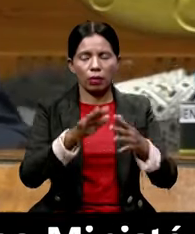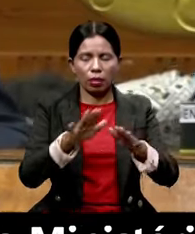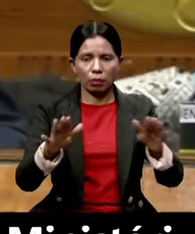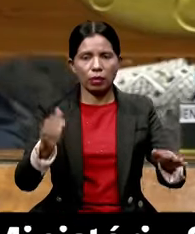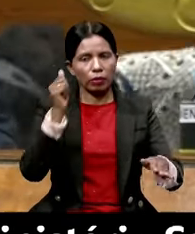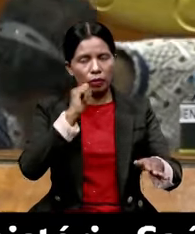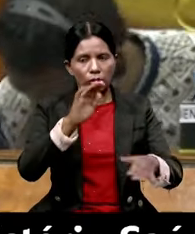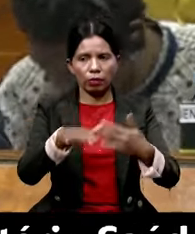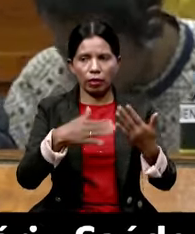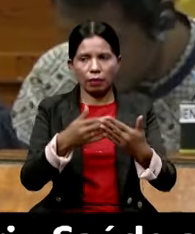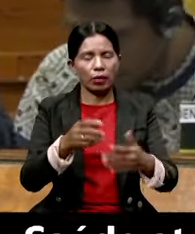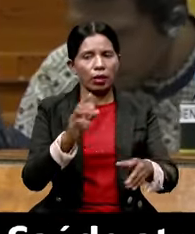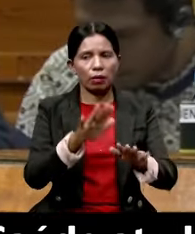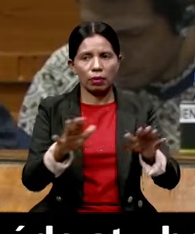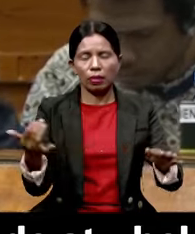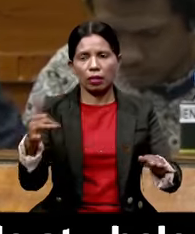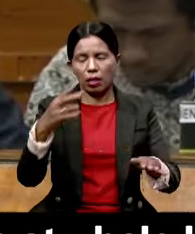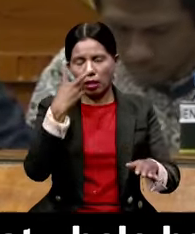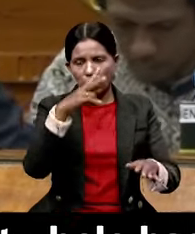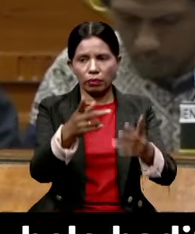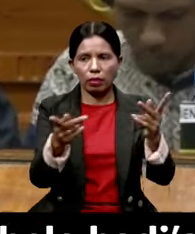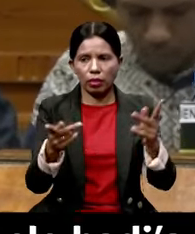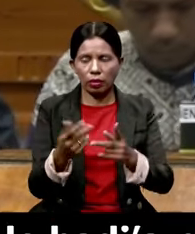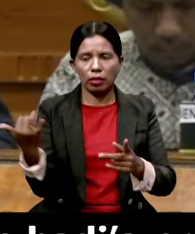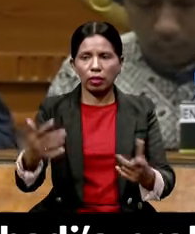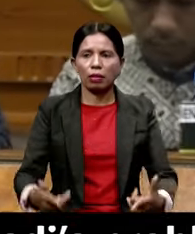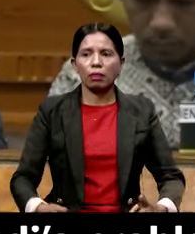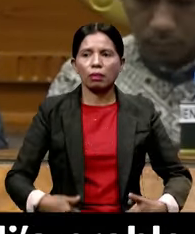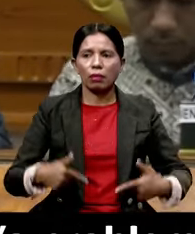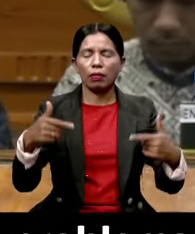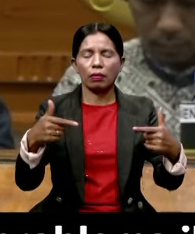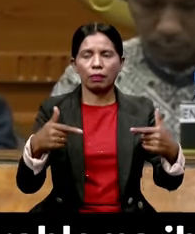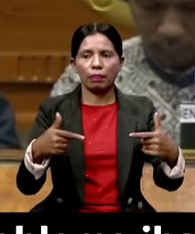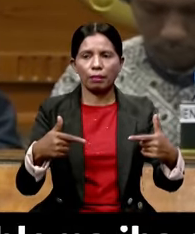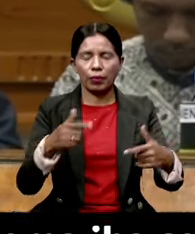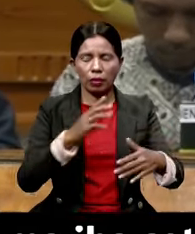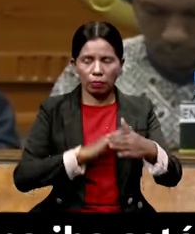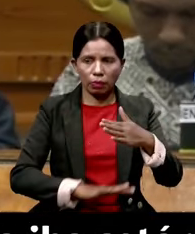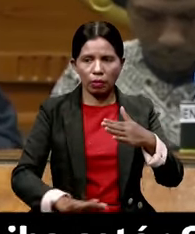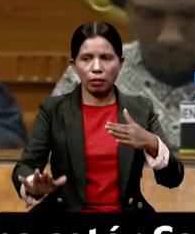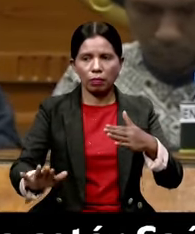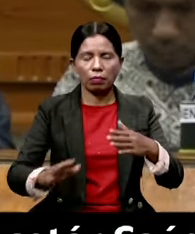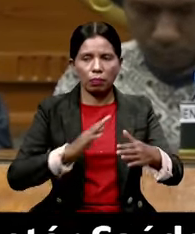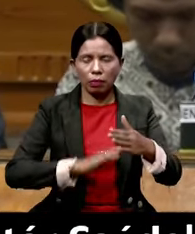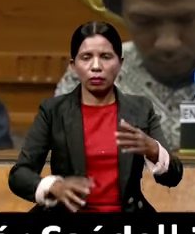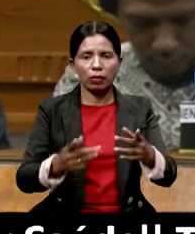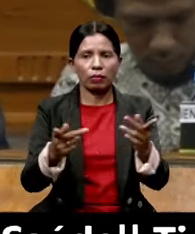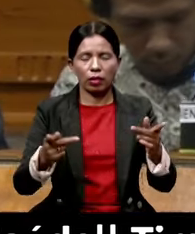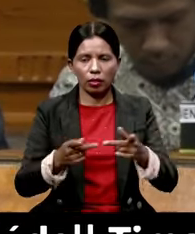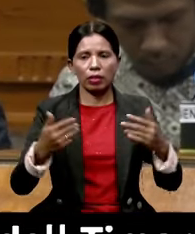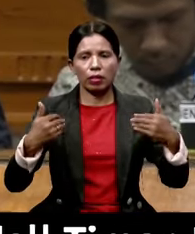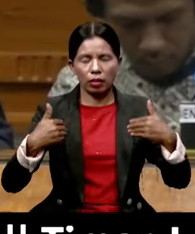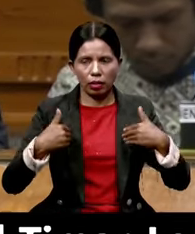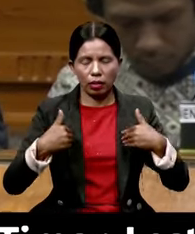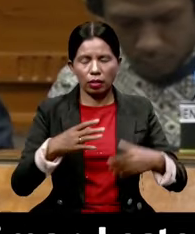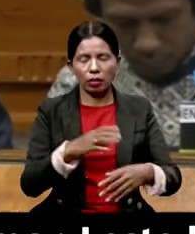nes, labari sira labelhare, fati nebe que sira moris né, Sira tamba labari bara mori se fatir ne. Ne sempre ihe